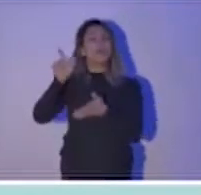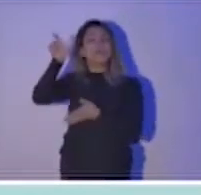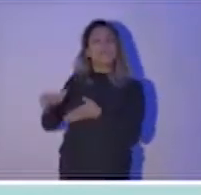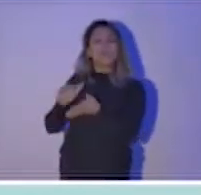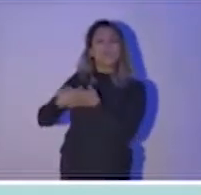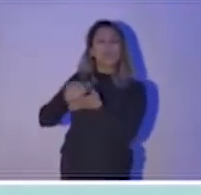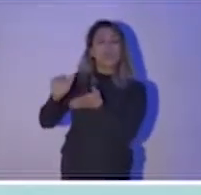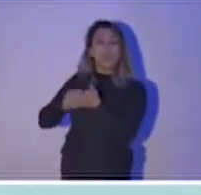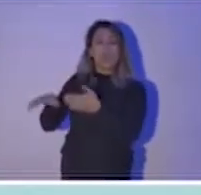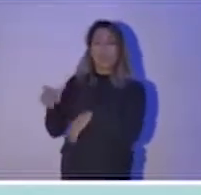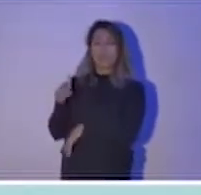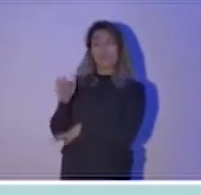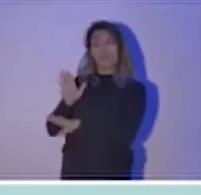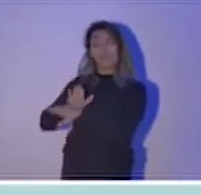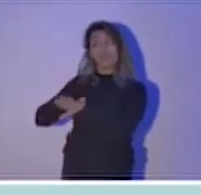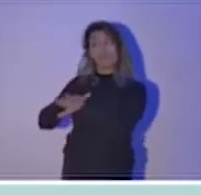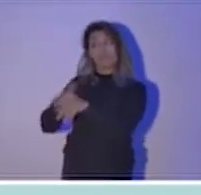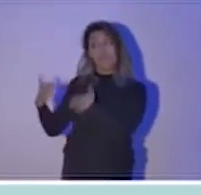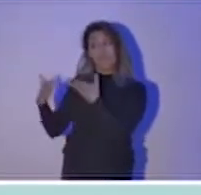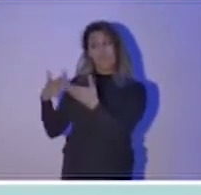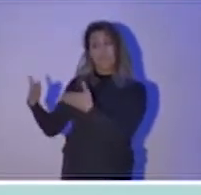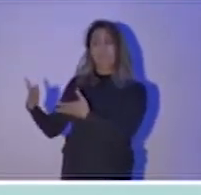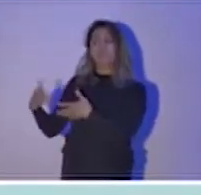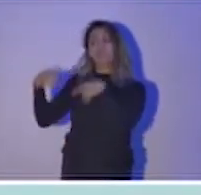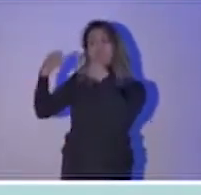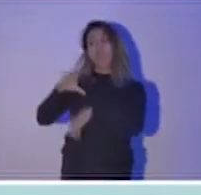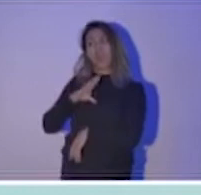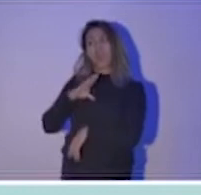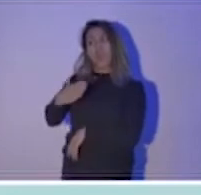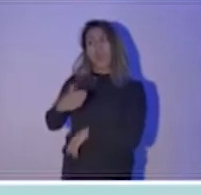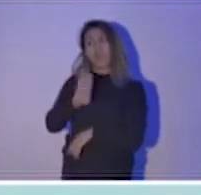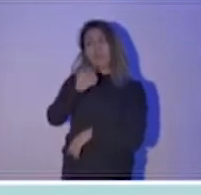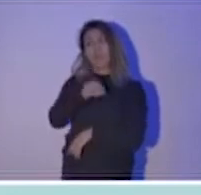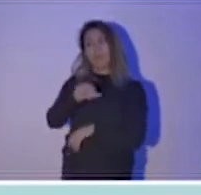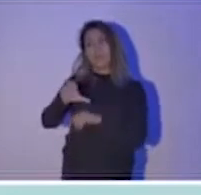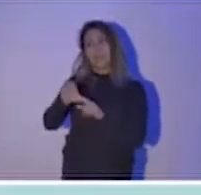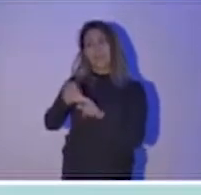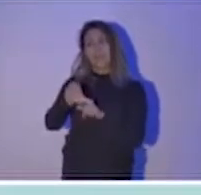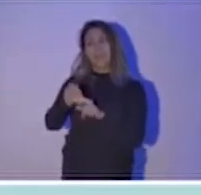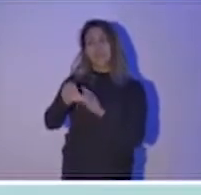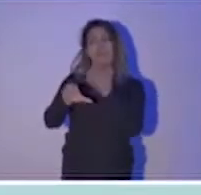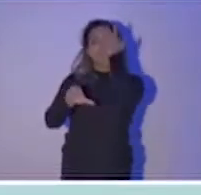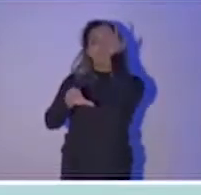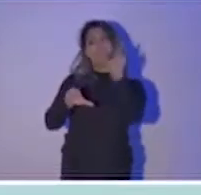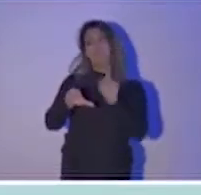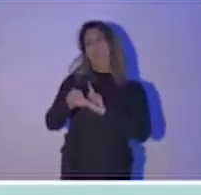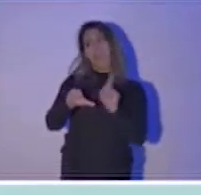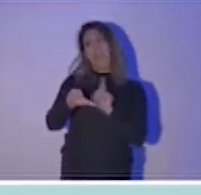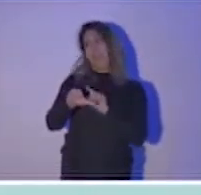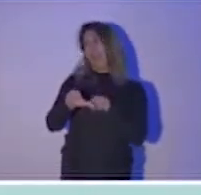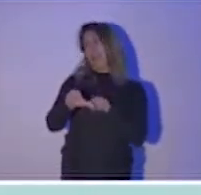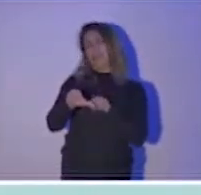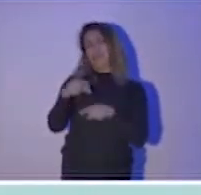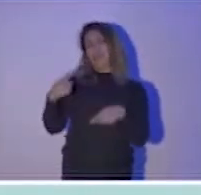ele, Palacios vai precisar ter coragem, porque isso não é tão simpático. Então, acho, Ricardo, que a primeira coisa que nós precisamos